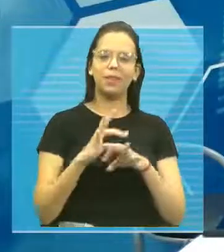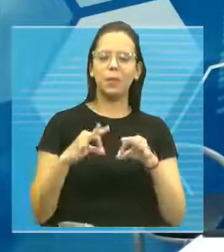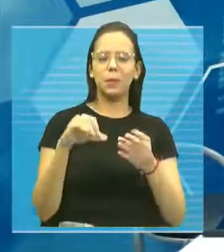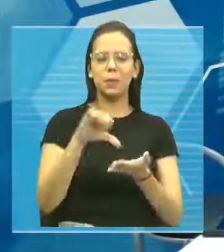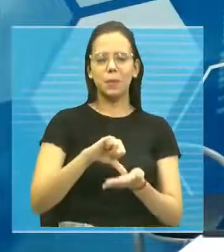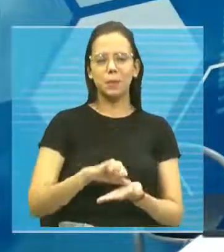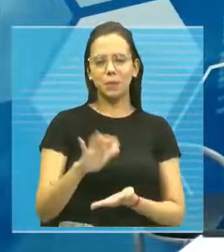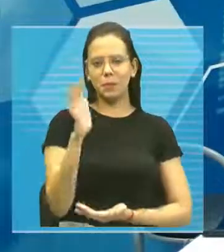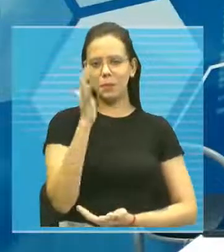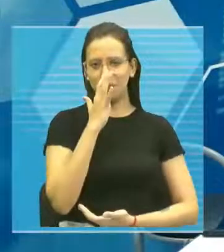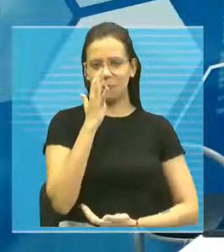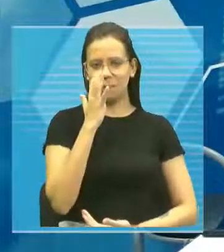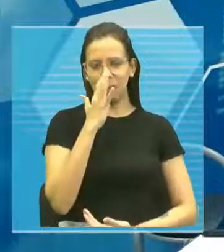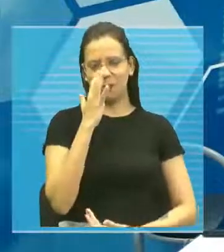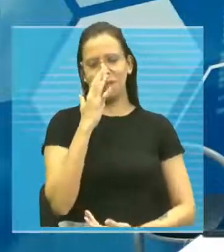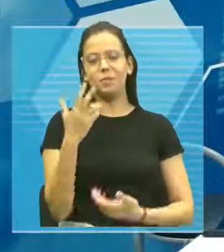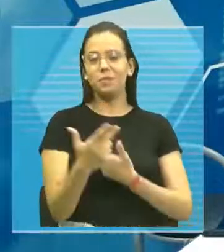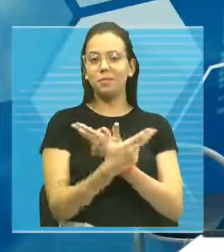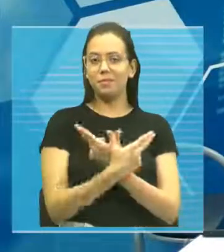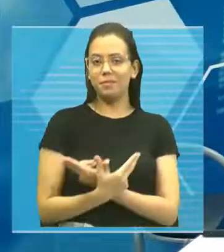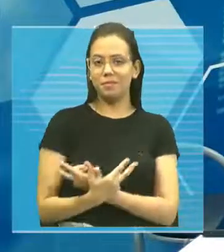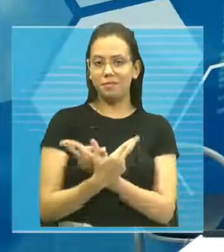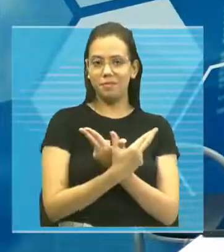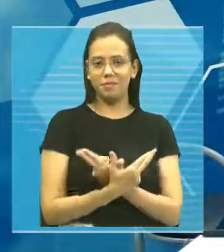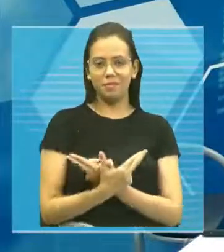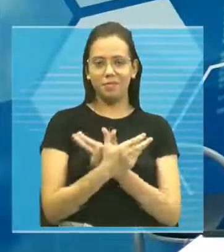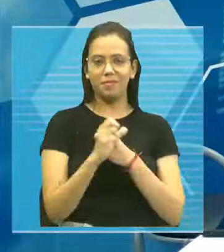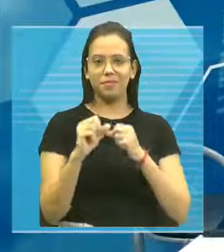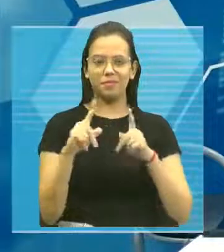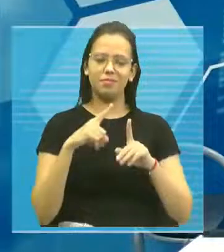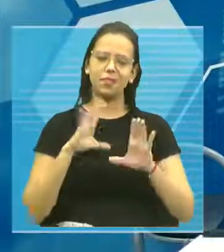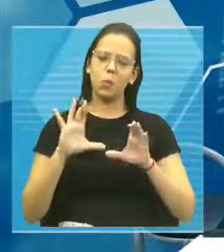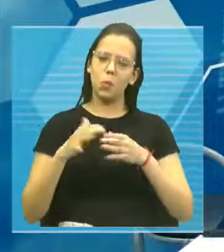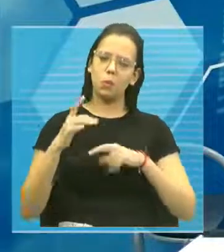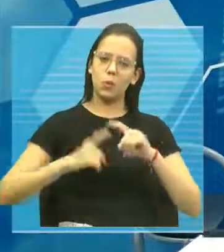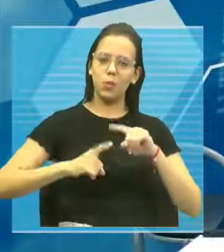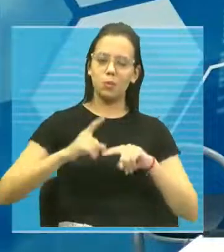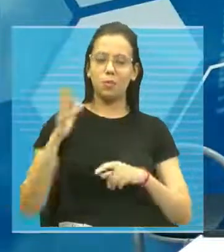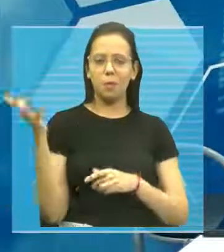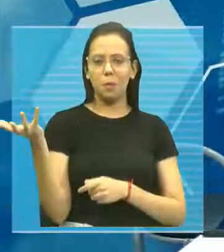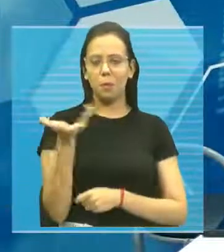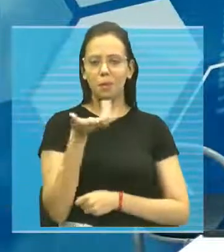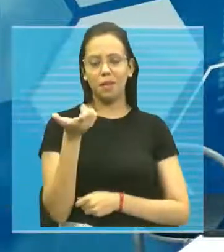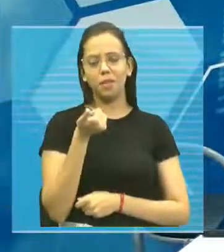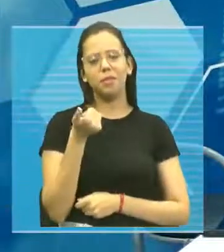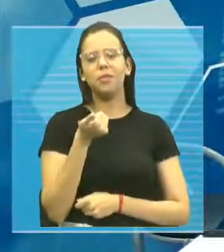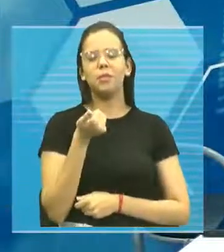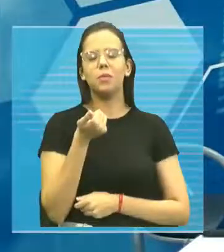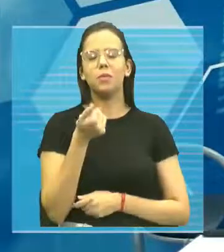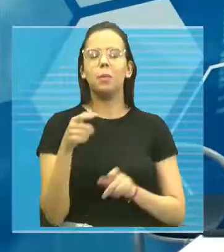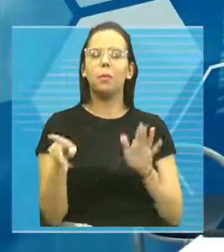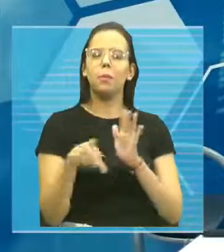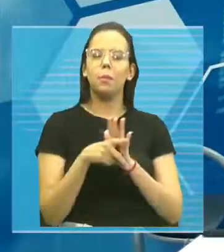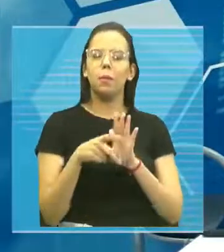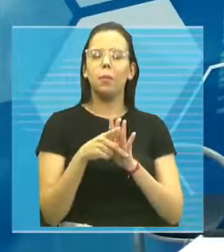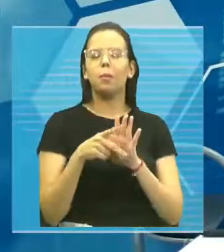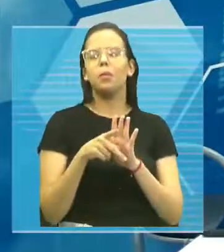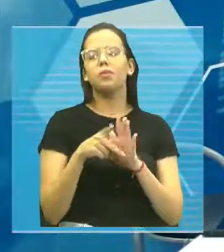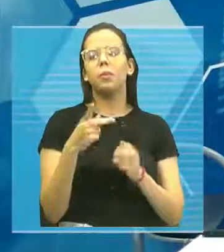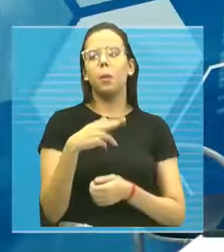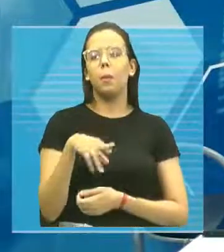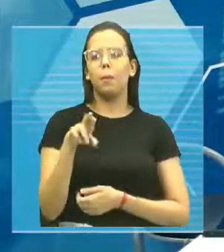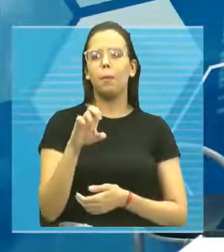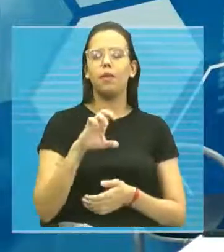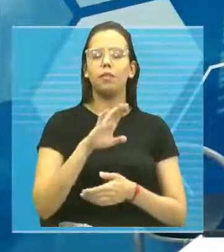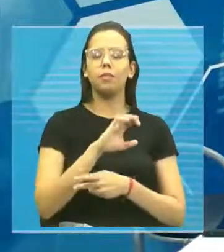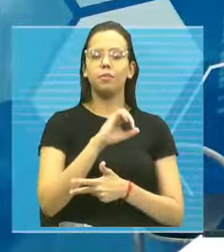todos vocês que nos acompanha aí via satélite em por um kit maravilhoso kit pré nem Seduc temos